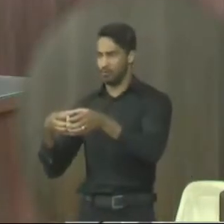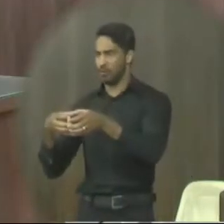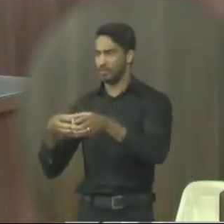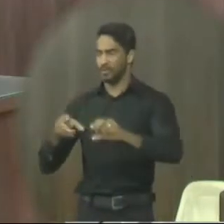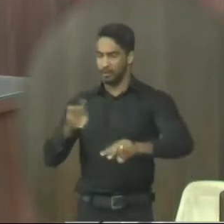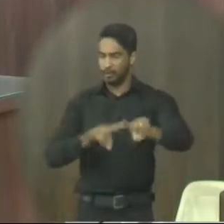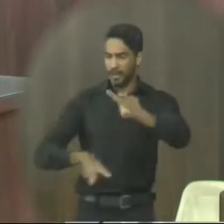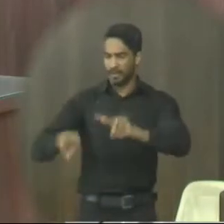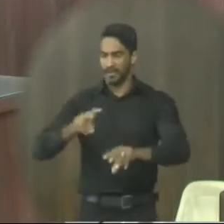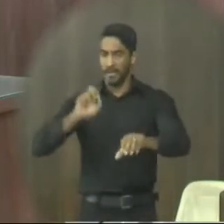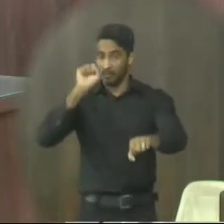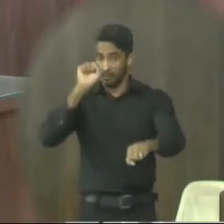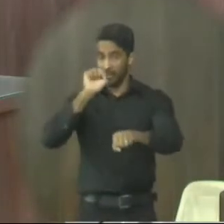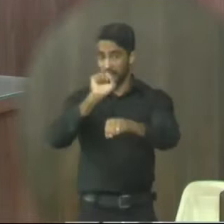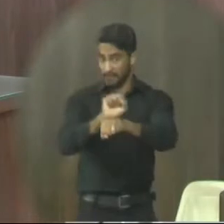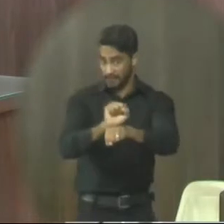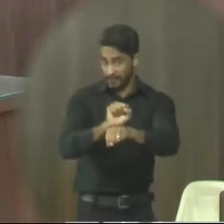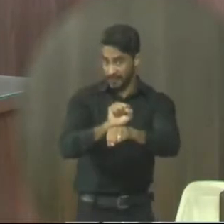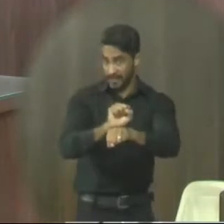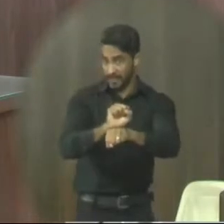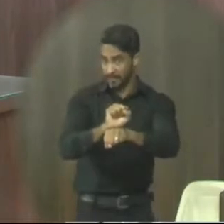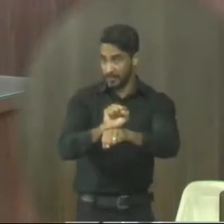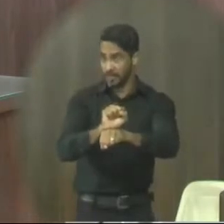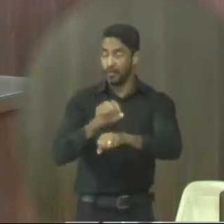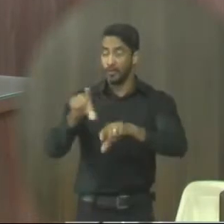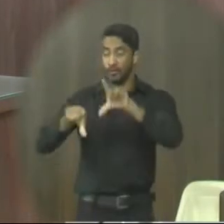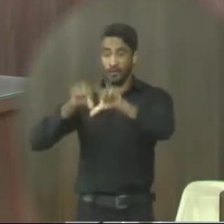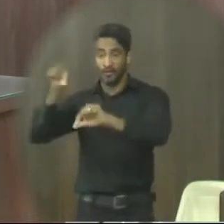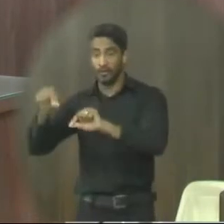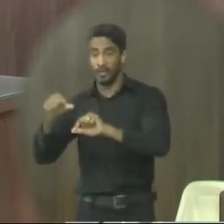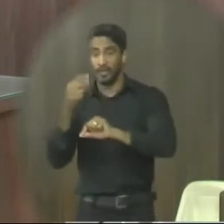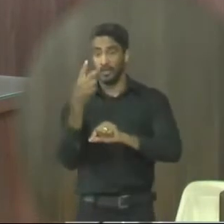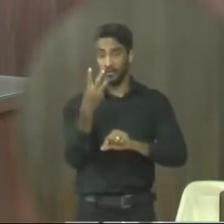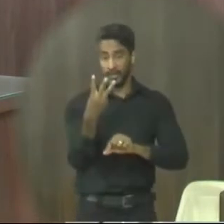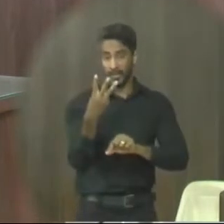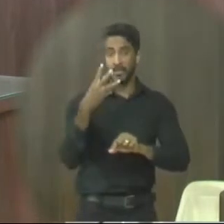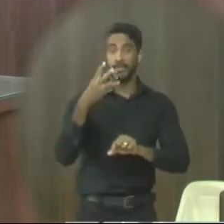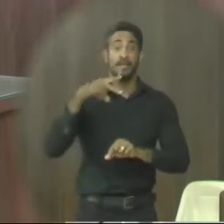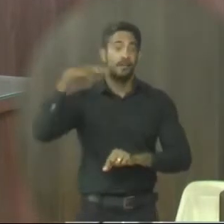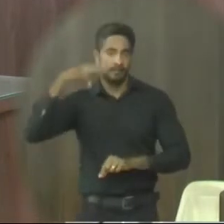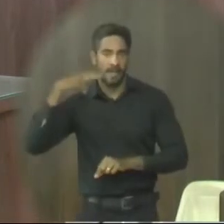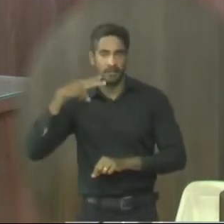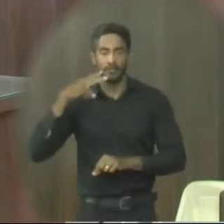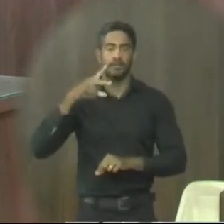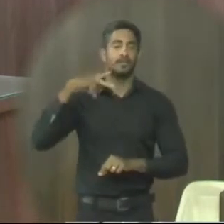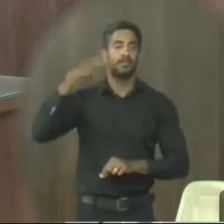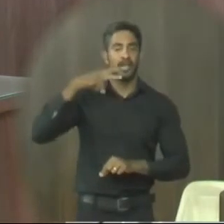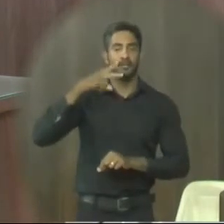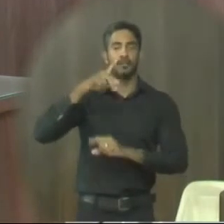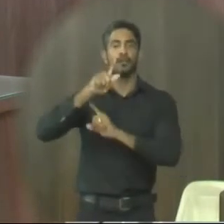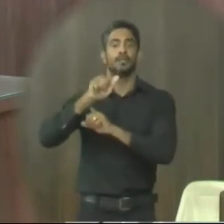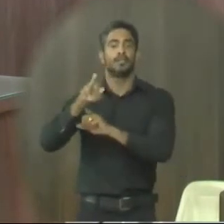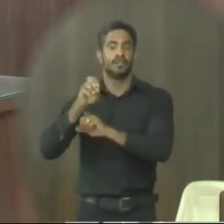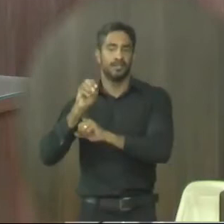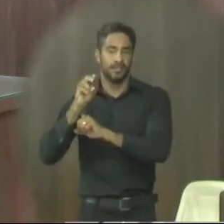analisar os dois vetos. Vou nomear aqui três vereadores no meu vereador Gerson da Ambulância,